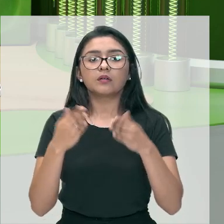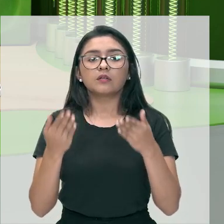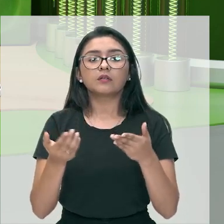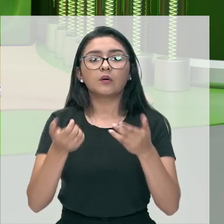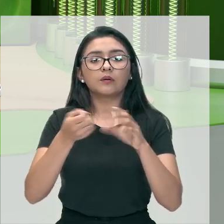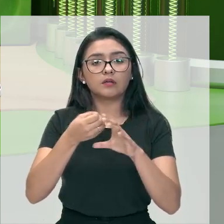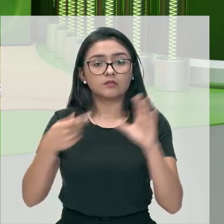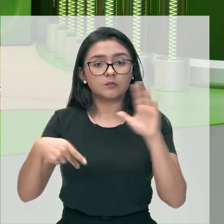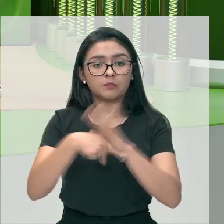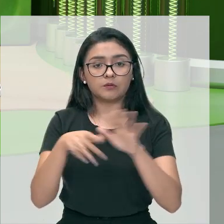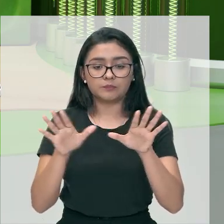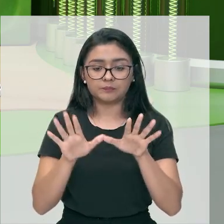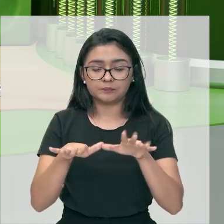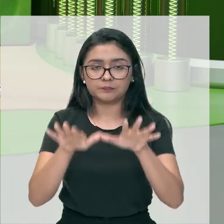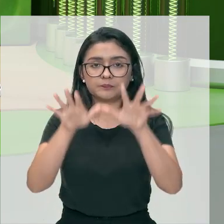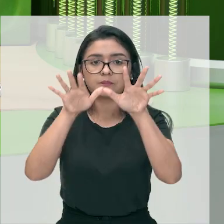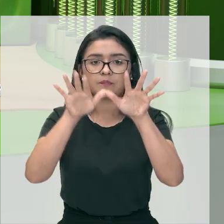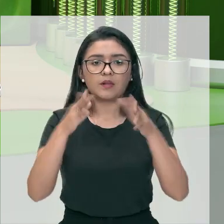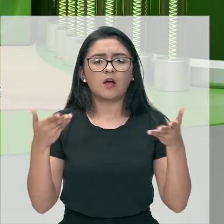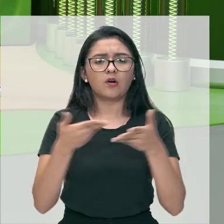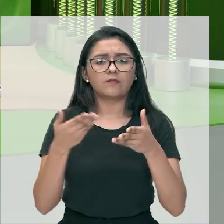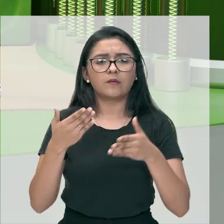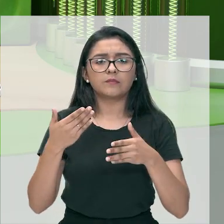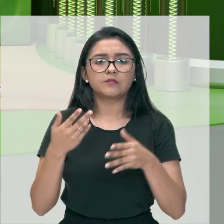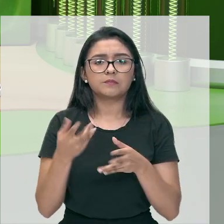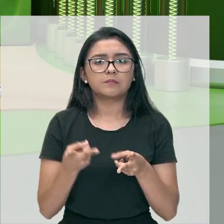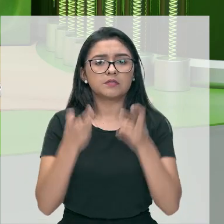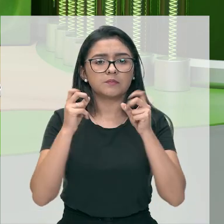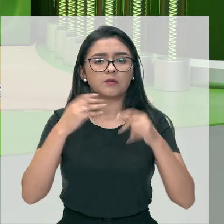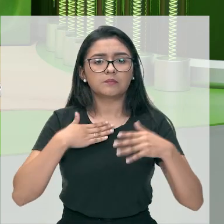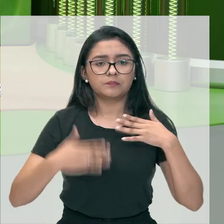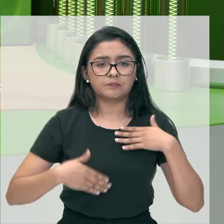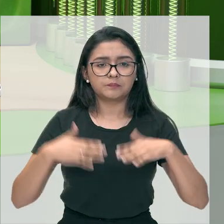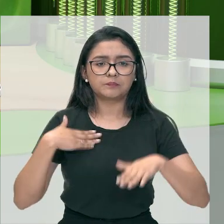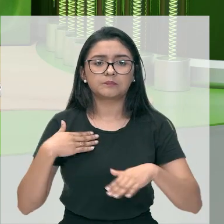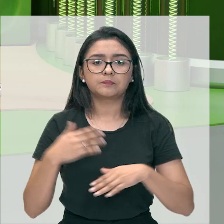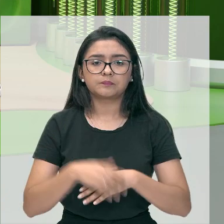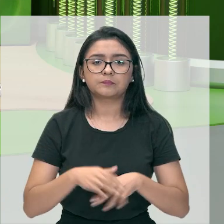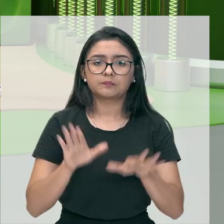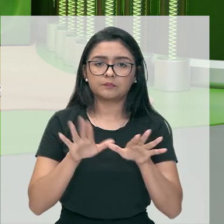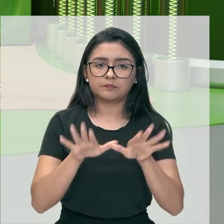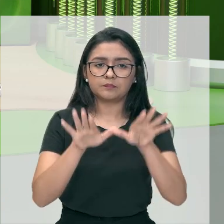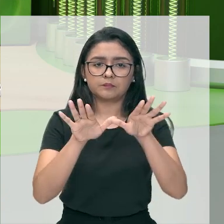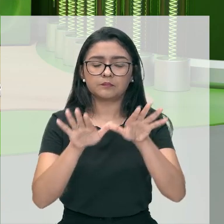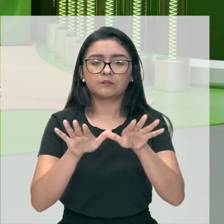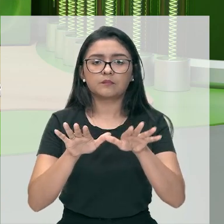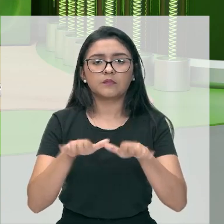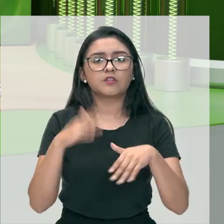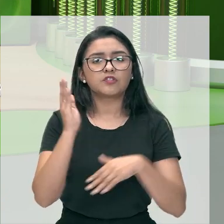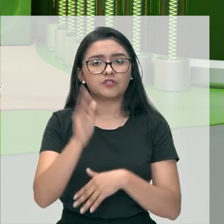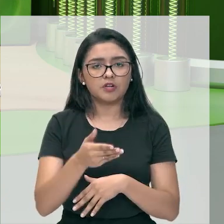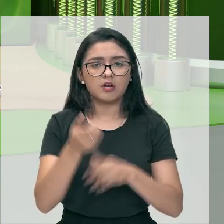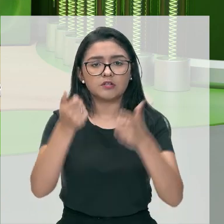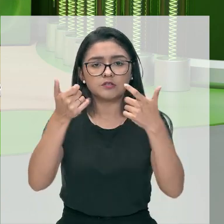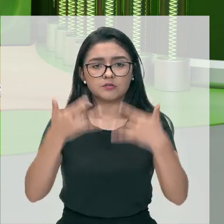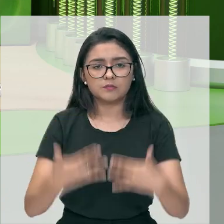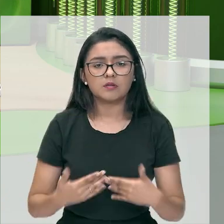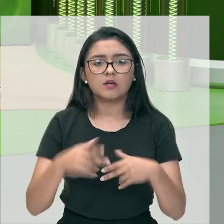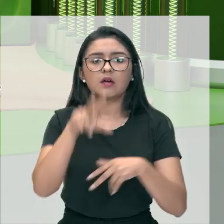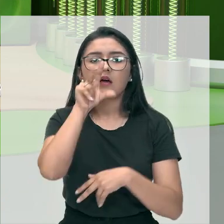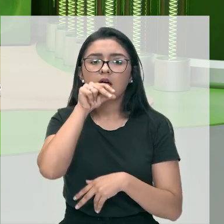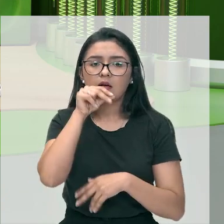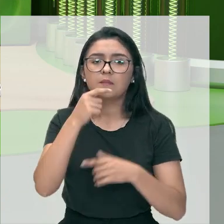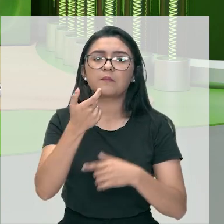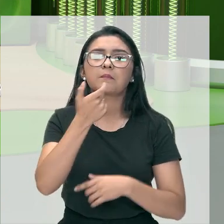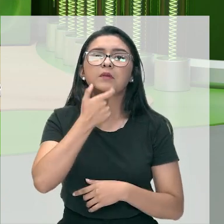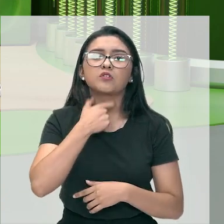um pouco da sua anatomia. A gente observa aqui a anatomia externa das aves, a gente já falou sobre o bico, né? Tem ali o